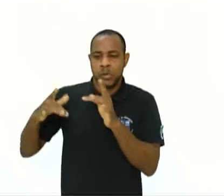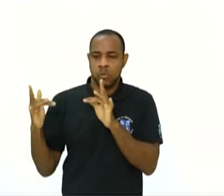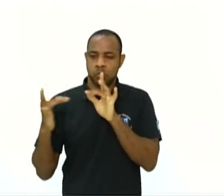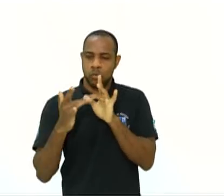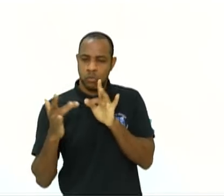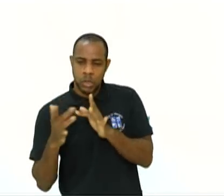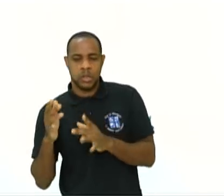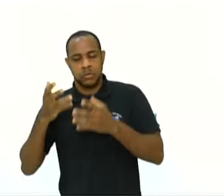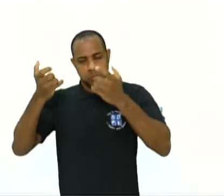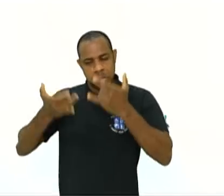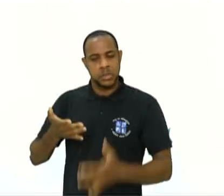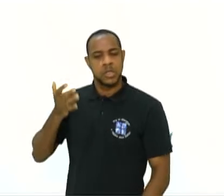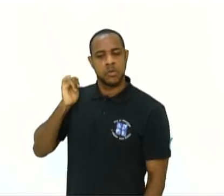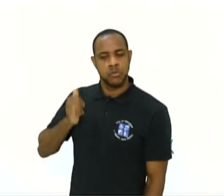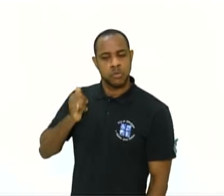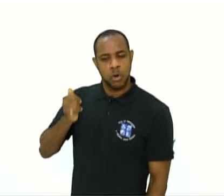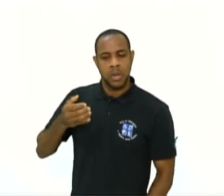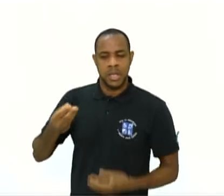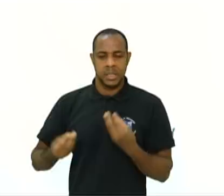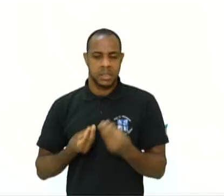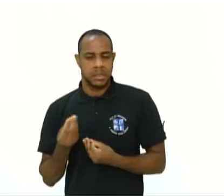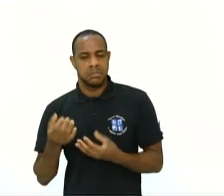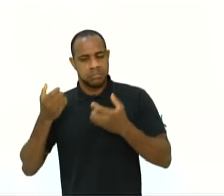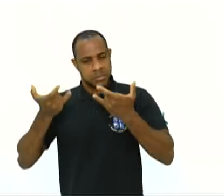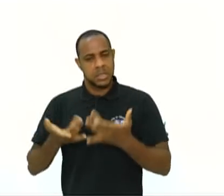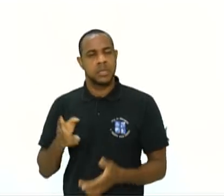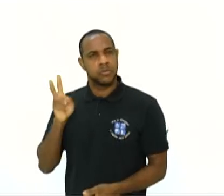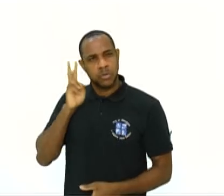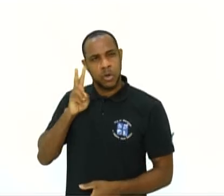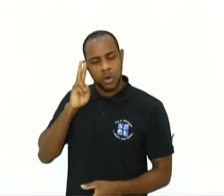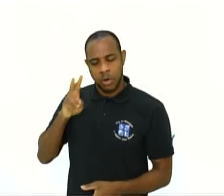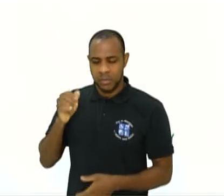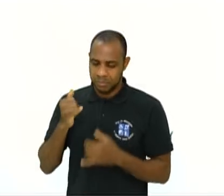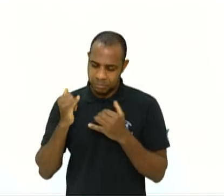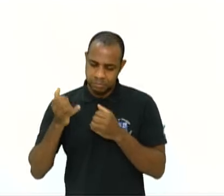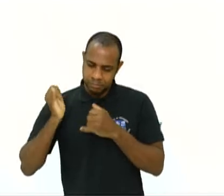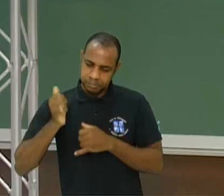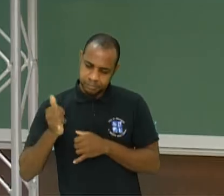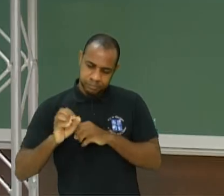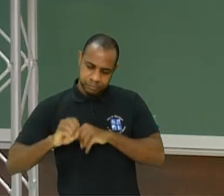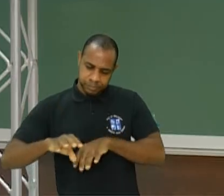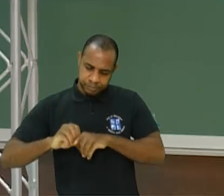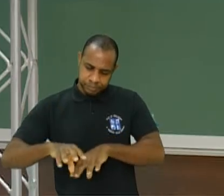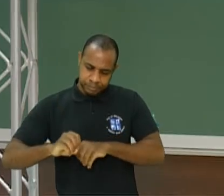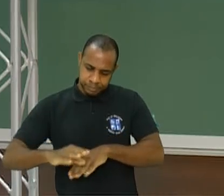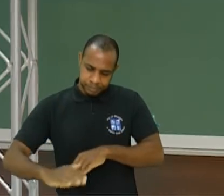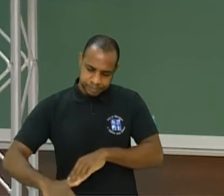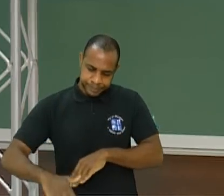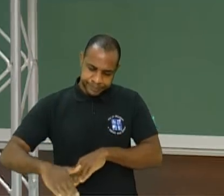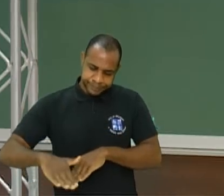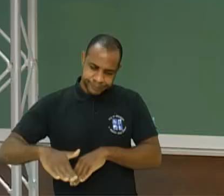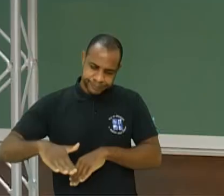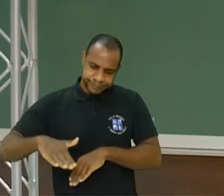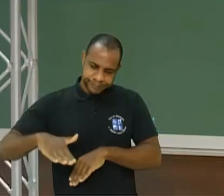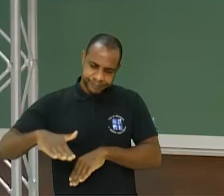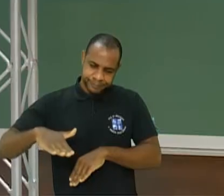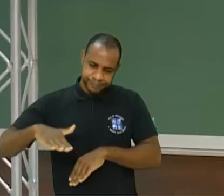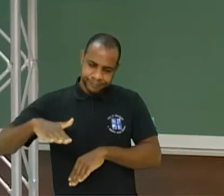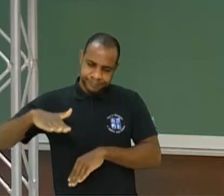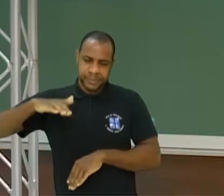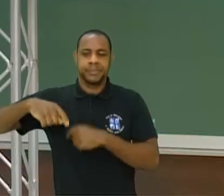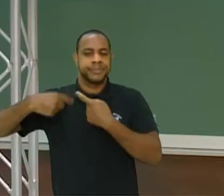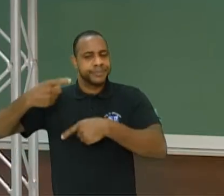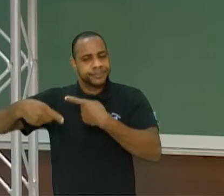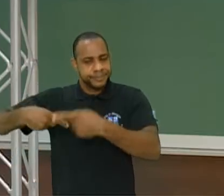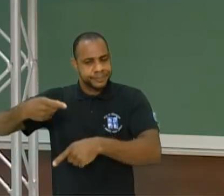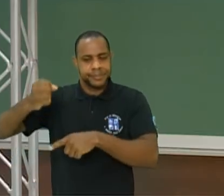contar histórias, né? Então, o mais velho conta para o mais novo e isso vai passando, né, de uma geração para